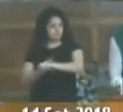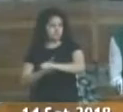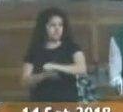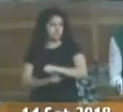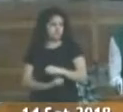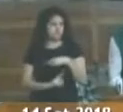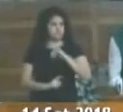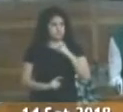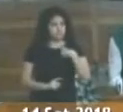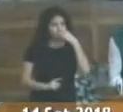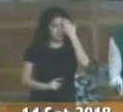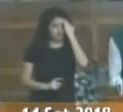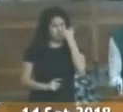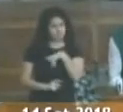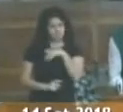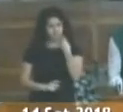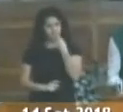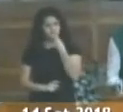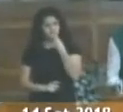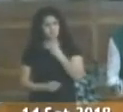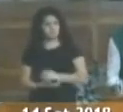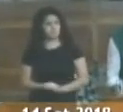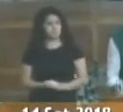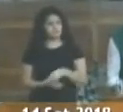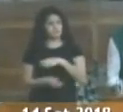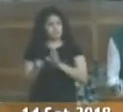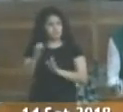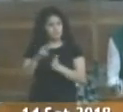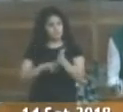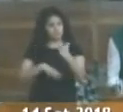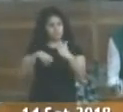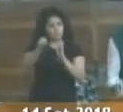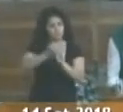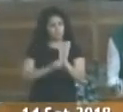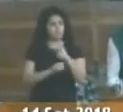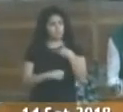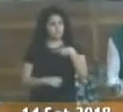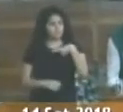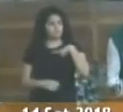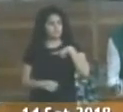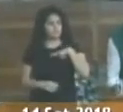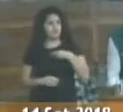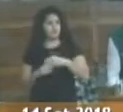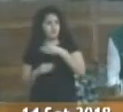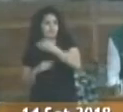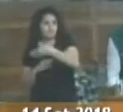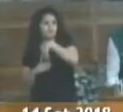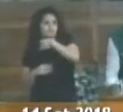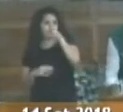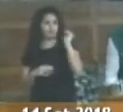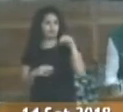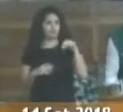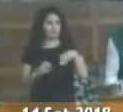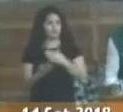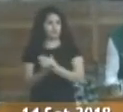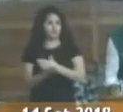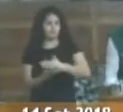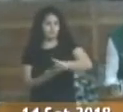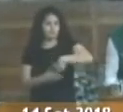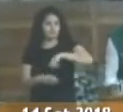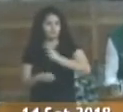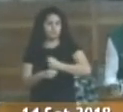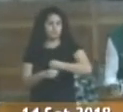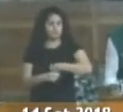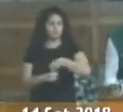se eu entendi o que o senhor falou quando o senhor leu o ofício, teria o prazo de novembro para iniciar a obra que chegaria a